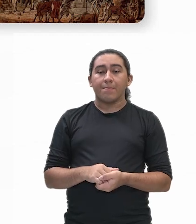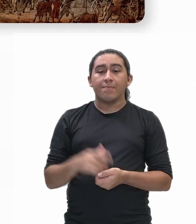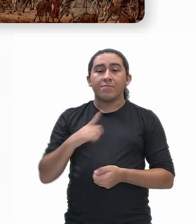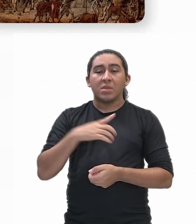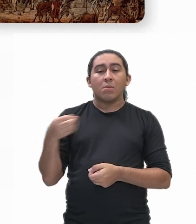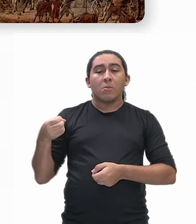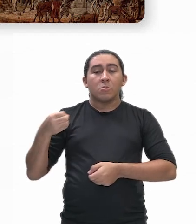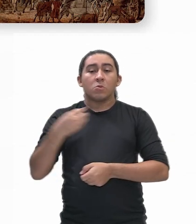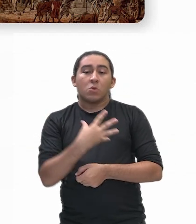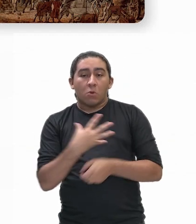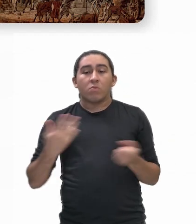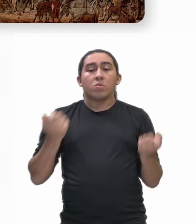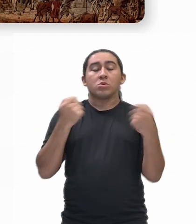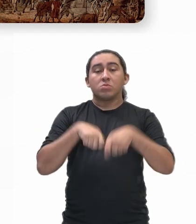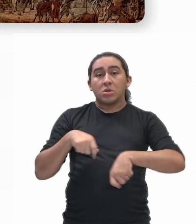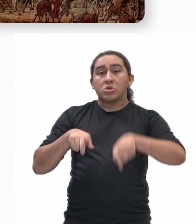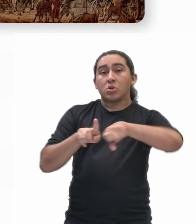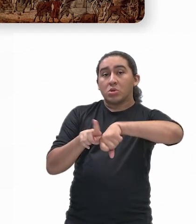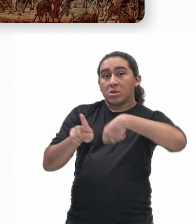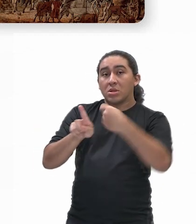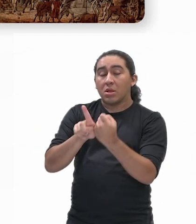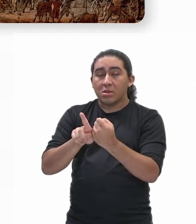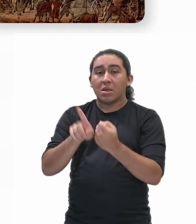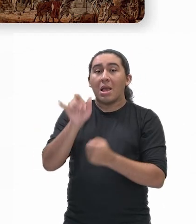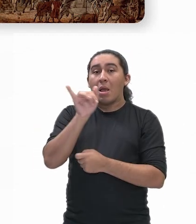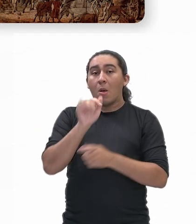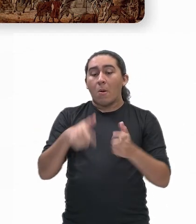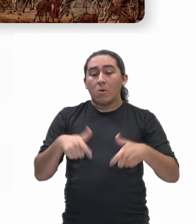nova configuração de sociedade, onde